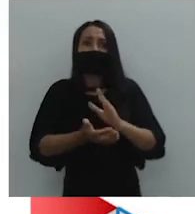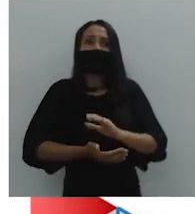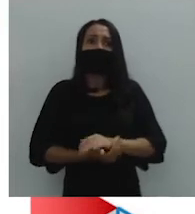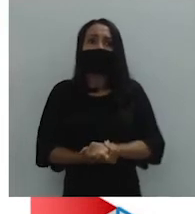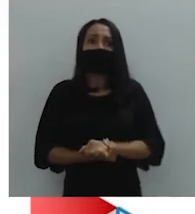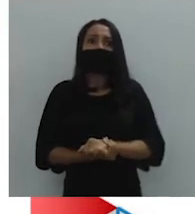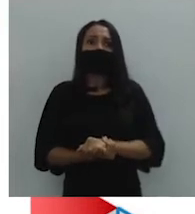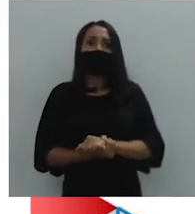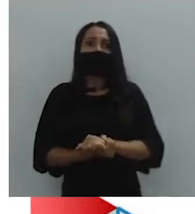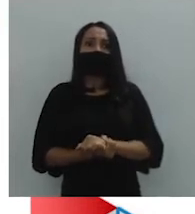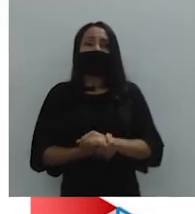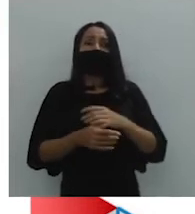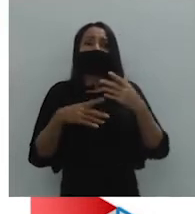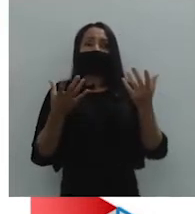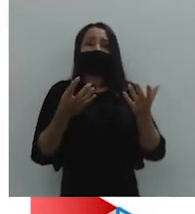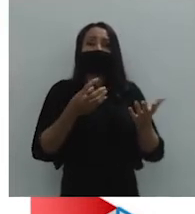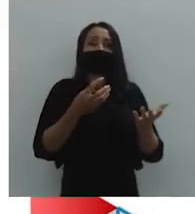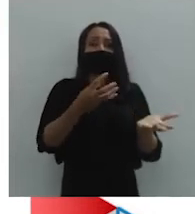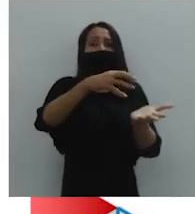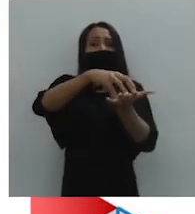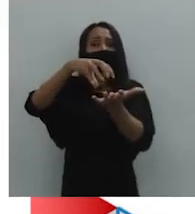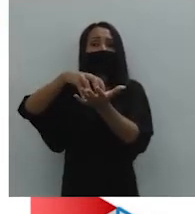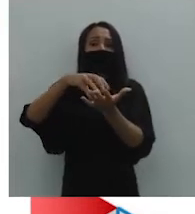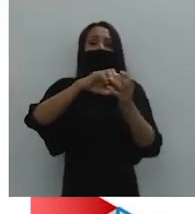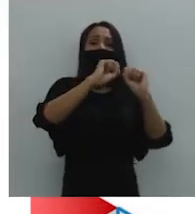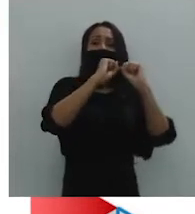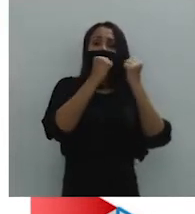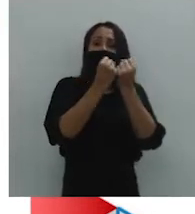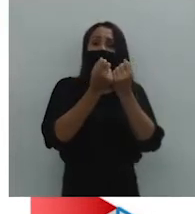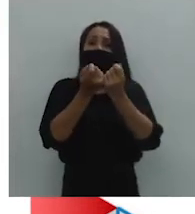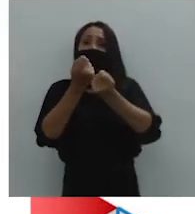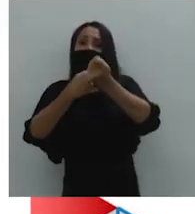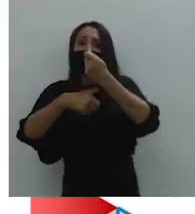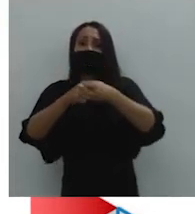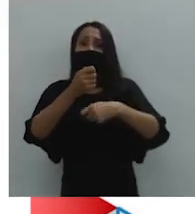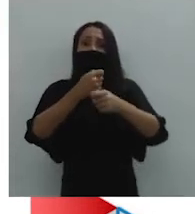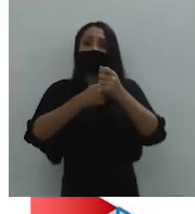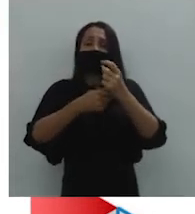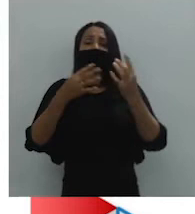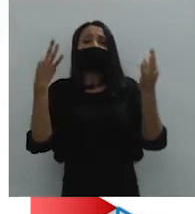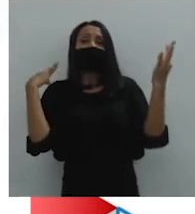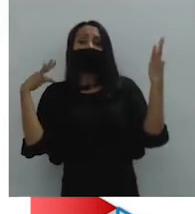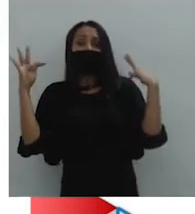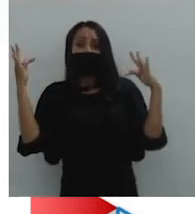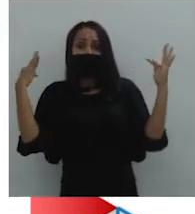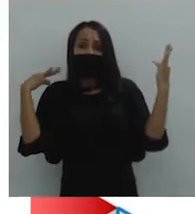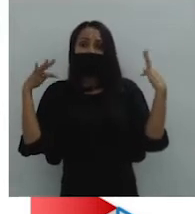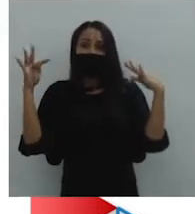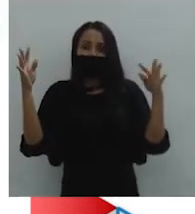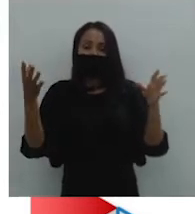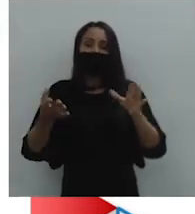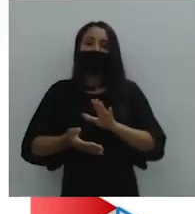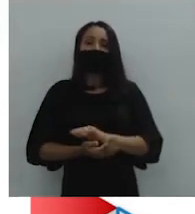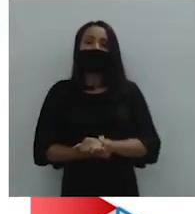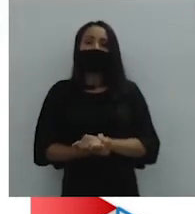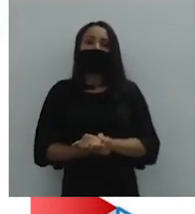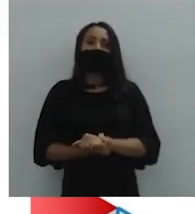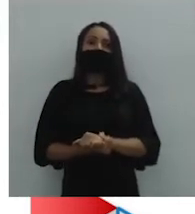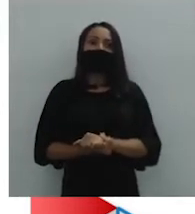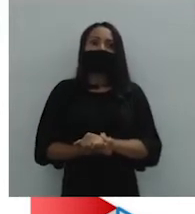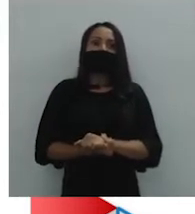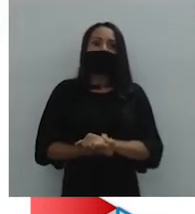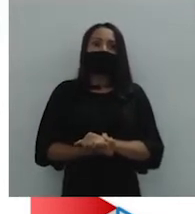convenientemente, certo? O setor social, econômico e turístico. E finalizando